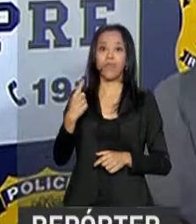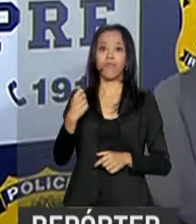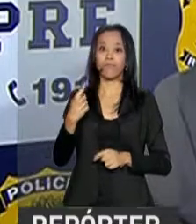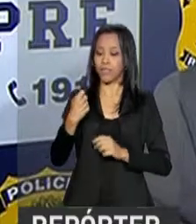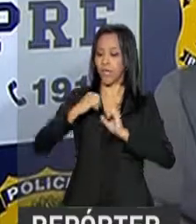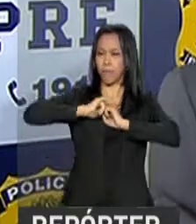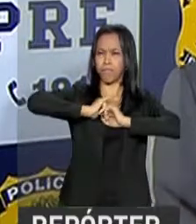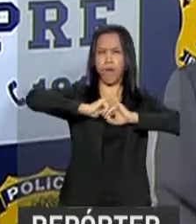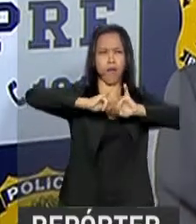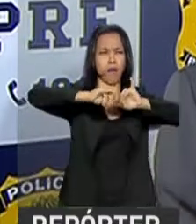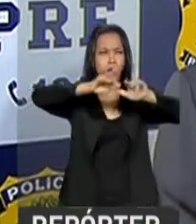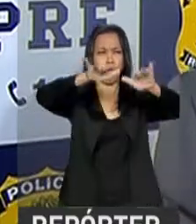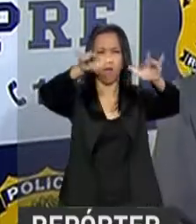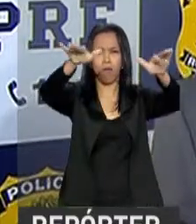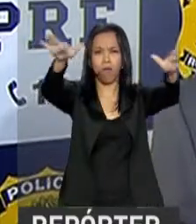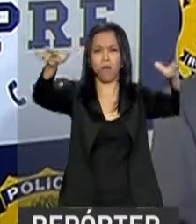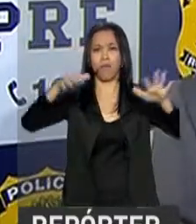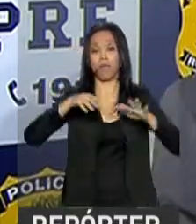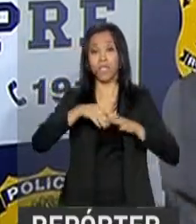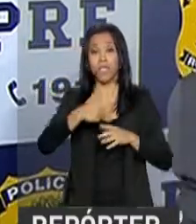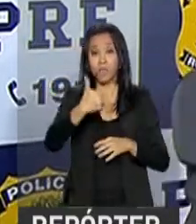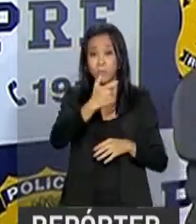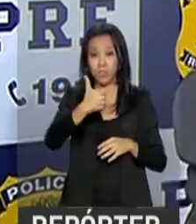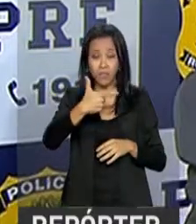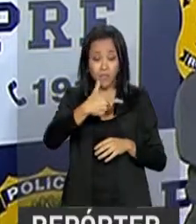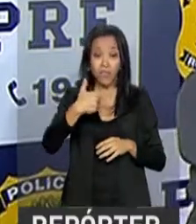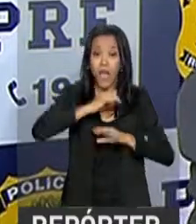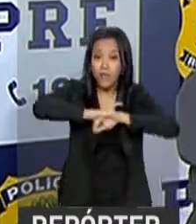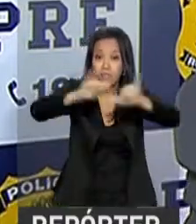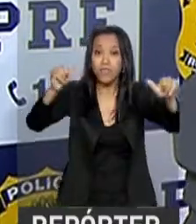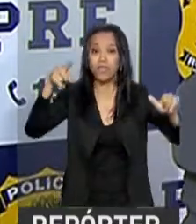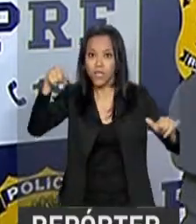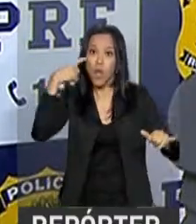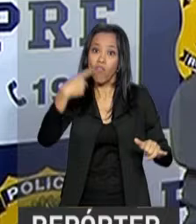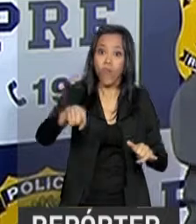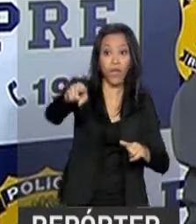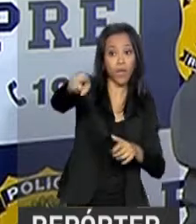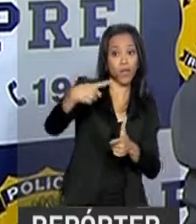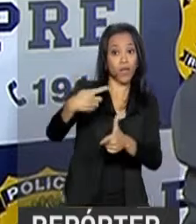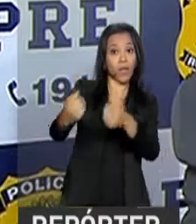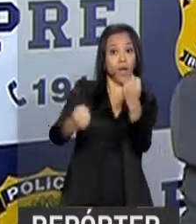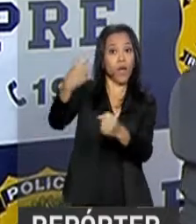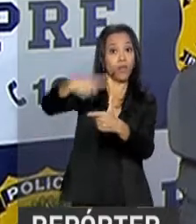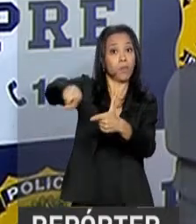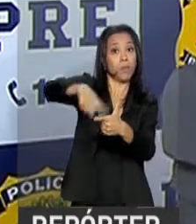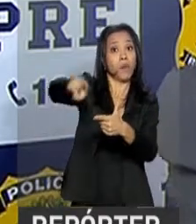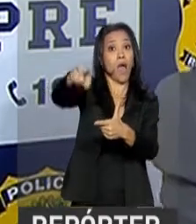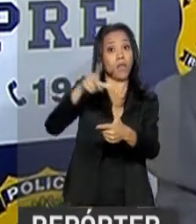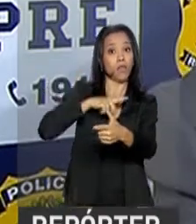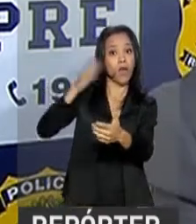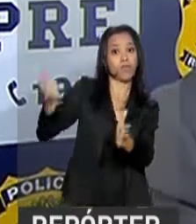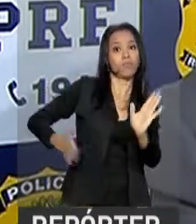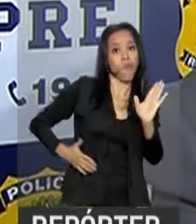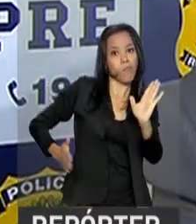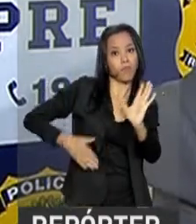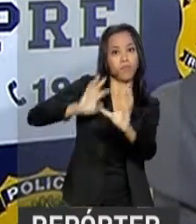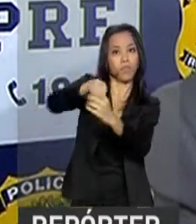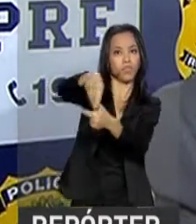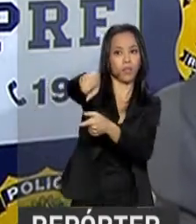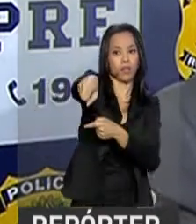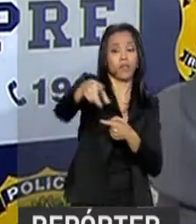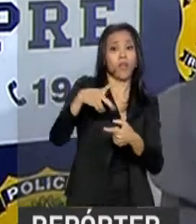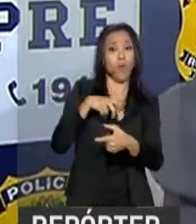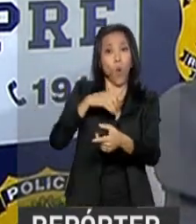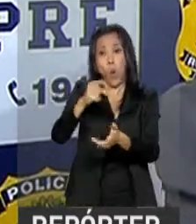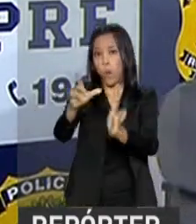todas as forças de segurança que imediatamente sabe que tem que dizer que ali tem problema que ele pode ter um bandido que ele pode estar relacionado a